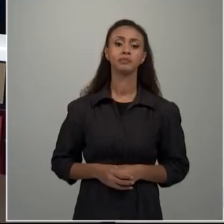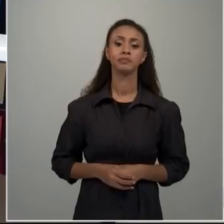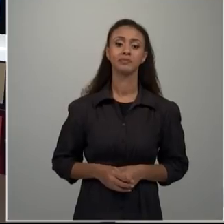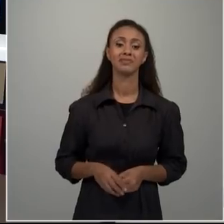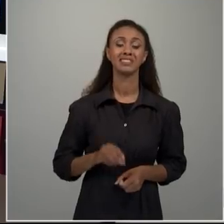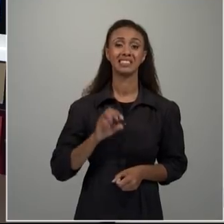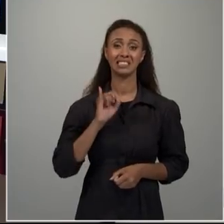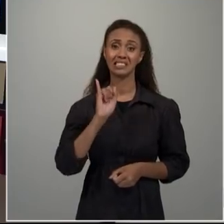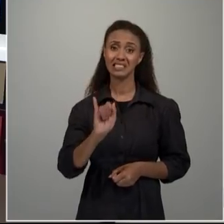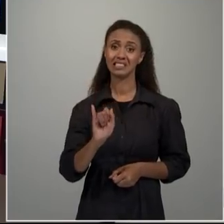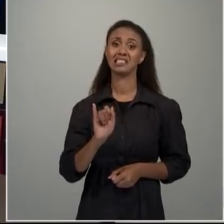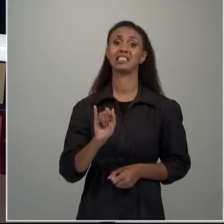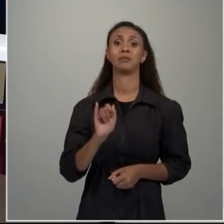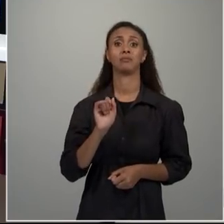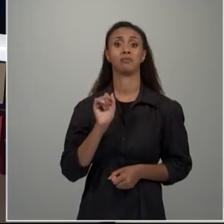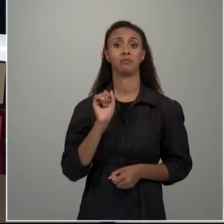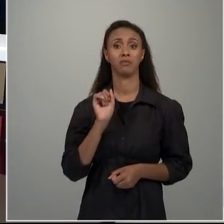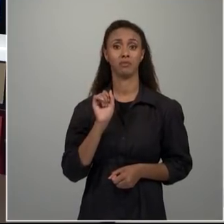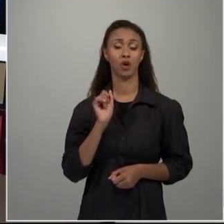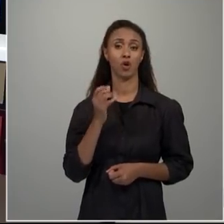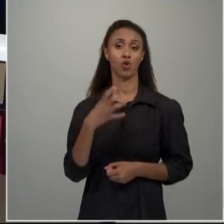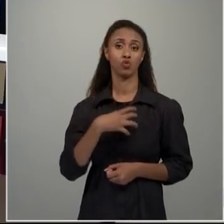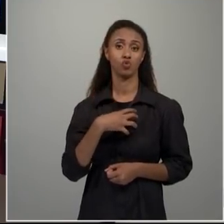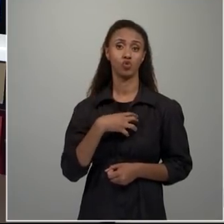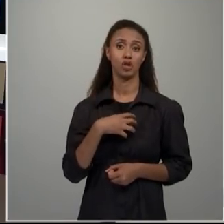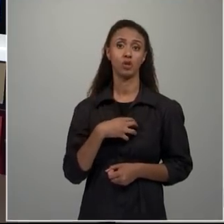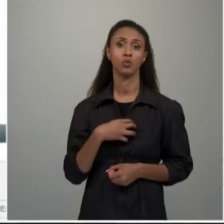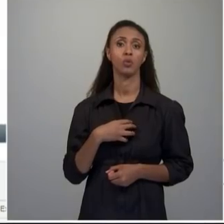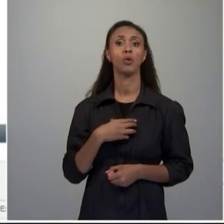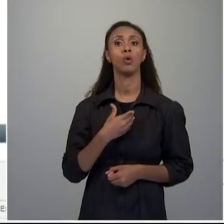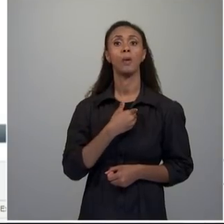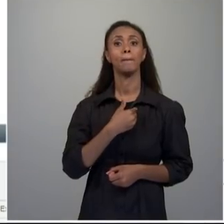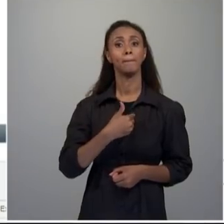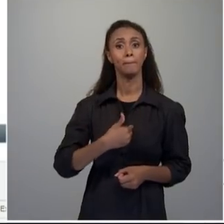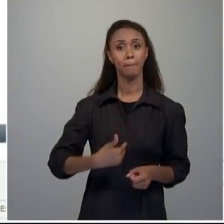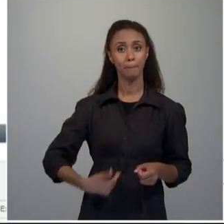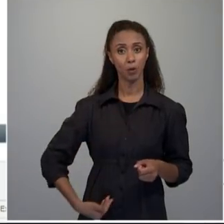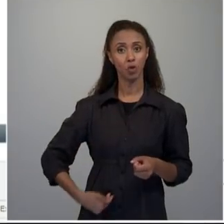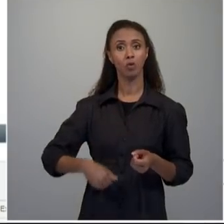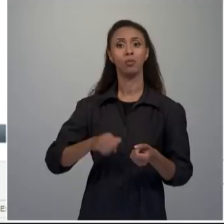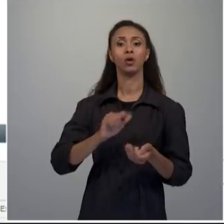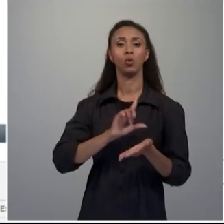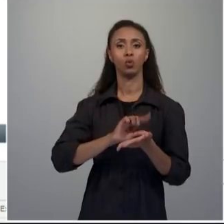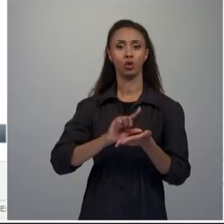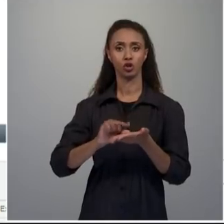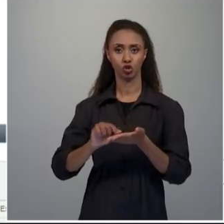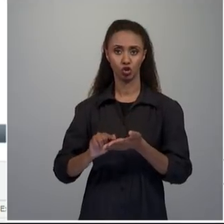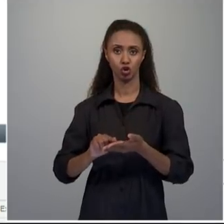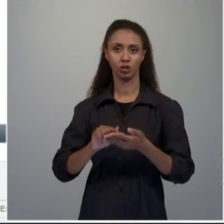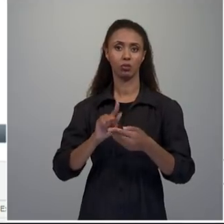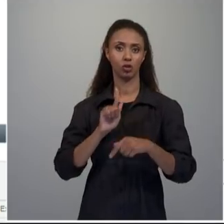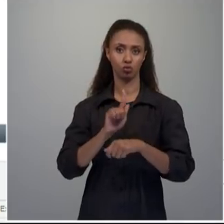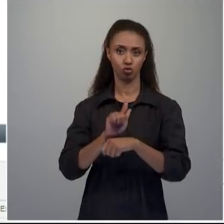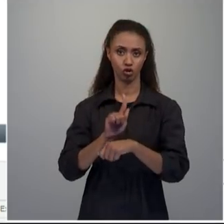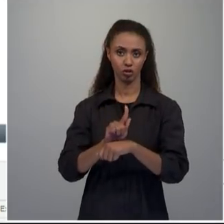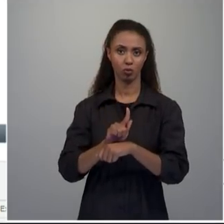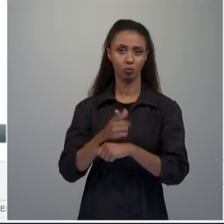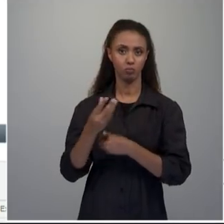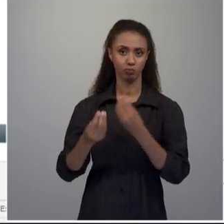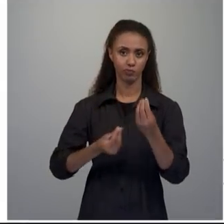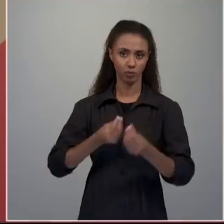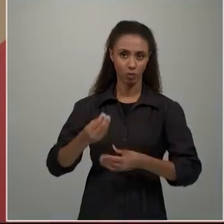manejamento ártico vou mostrar pra vocês que vai aparecer tannus fazer juntos agora então vem pra cá chegar aqui abre uma janela